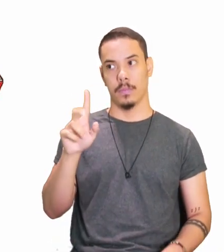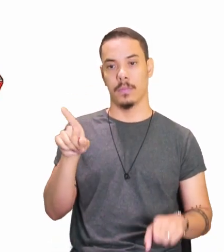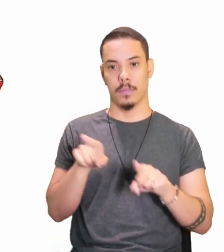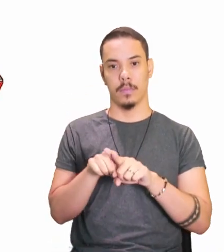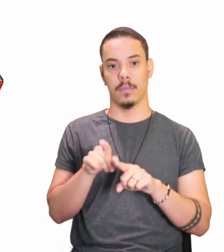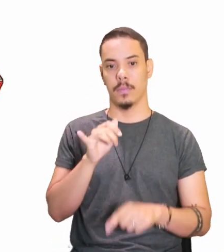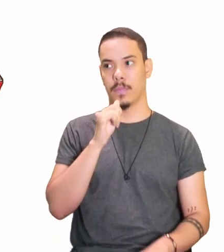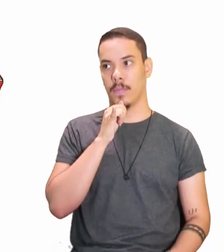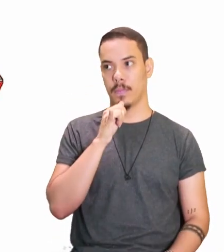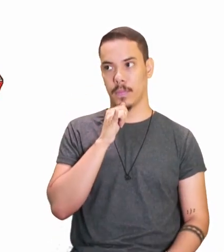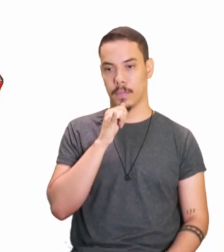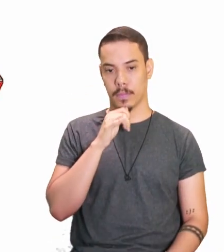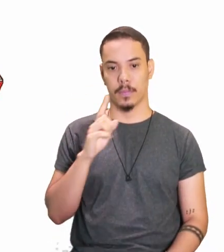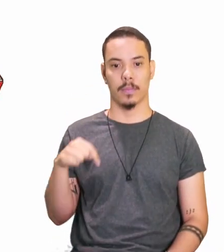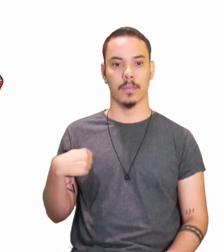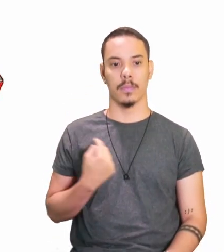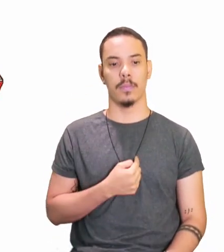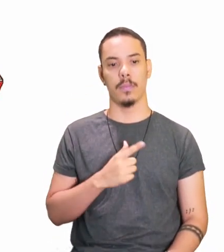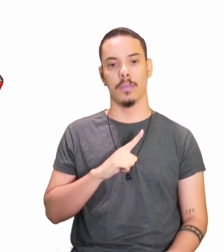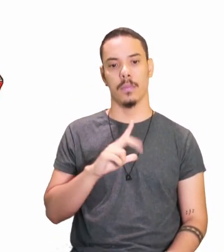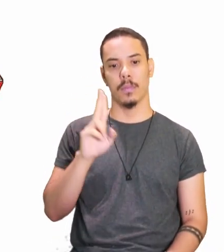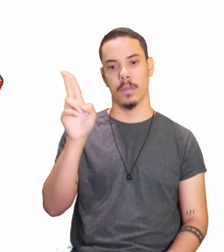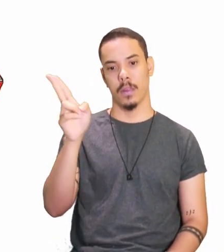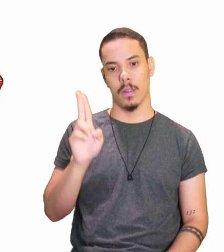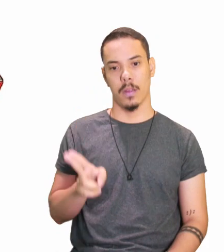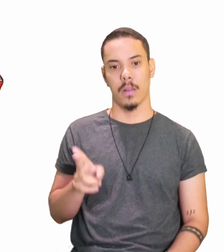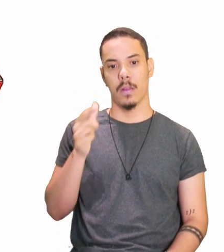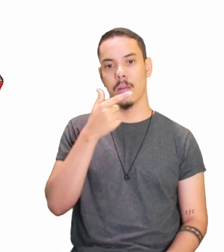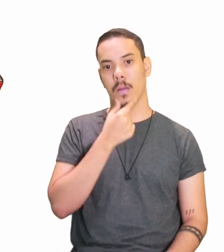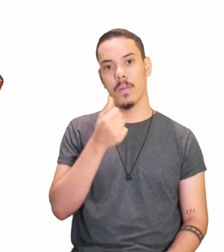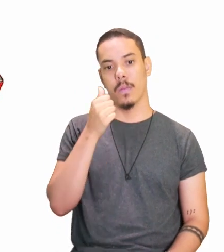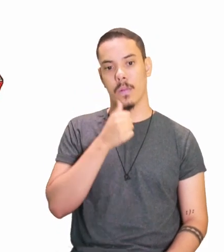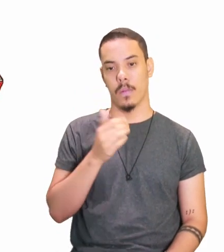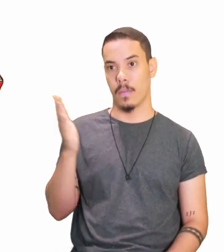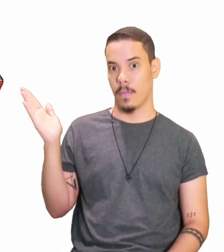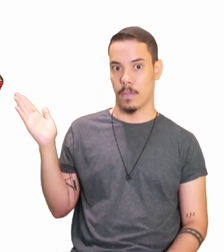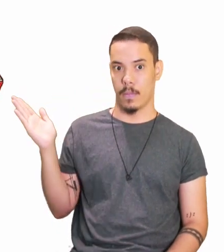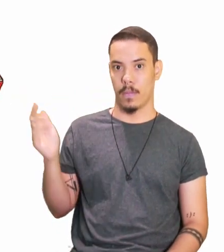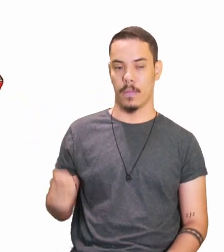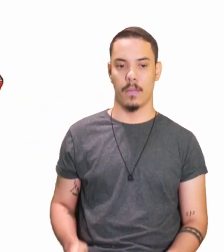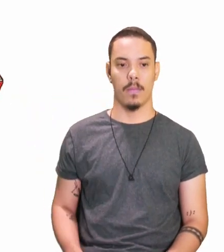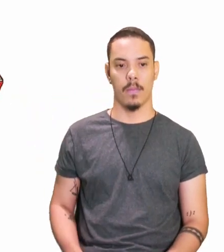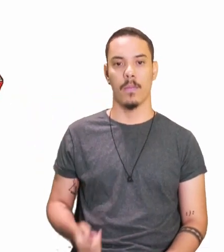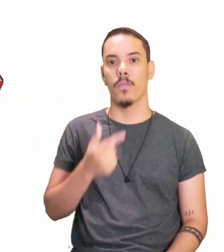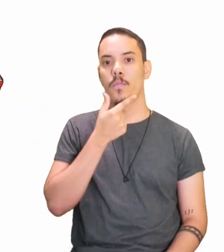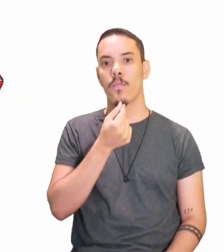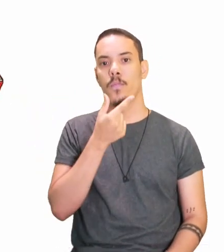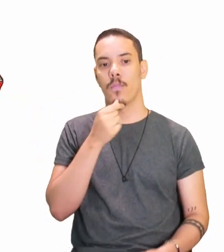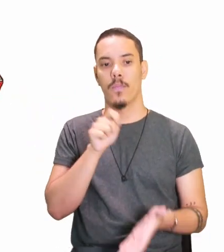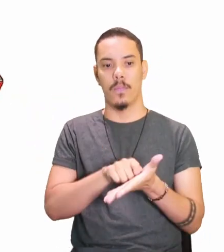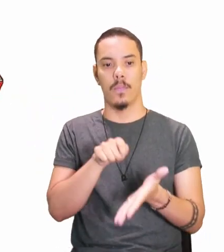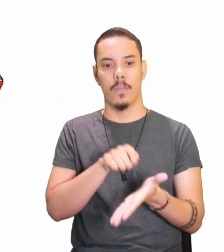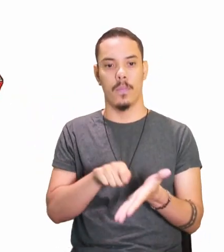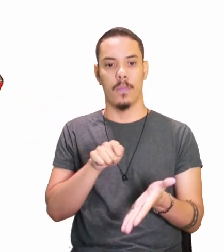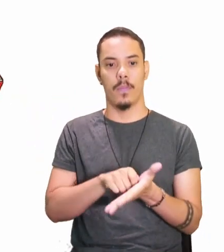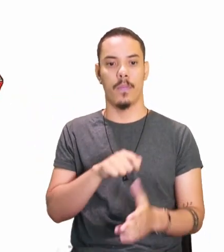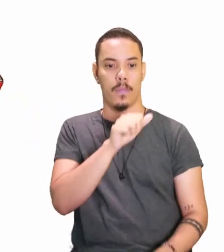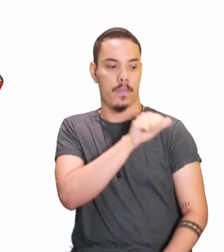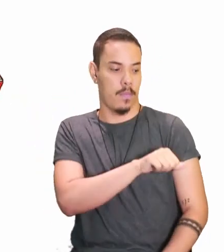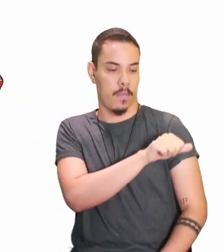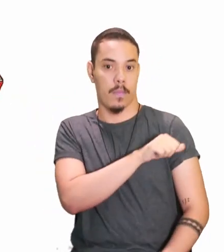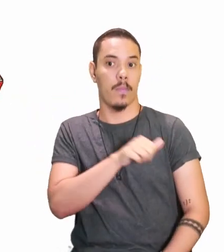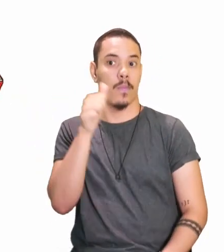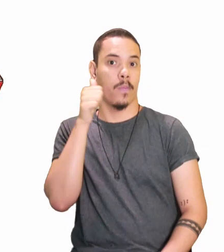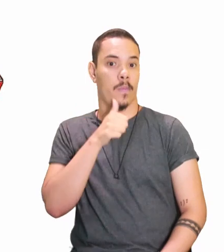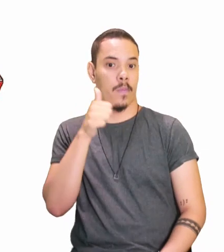exemplo. Nós temos aqui dois nomes de gêneros diferentes. Escritor masculino e enfermeira